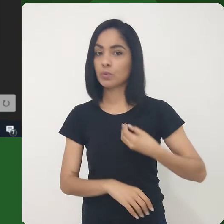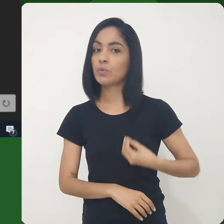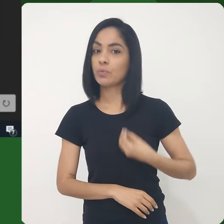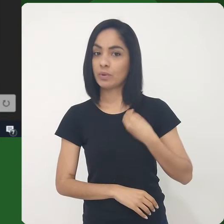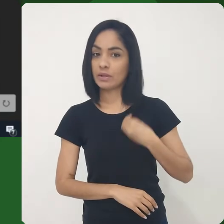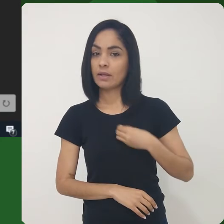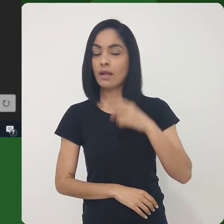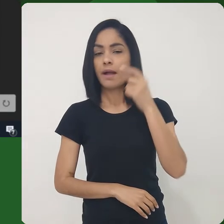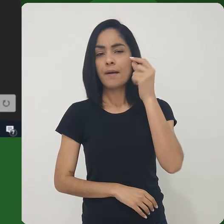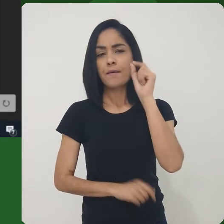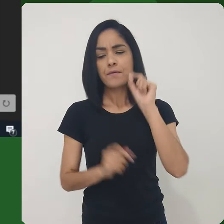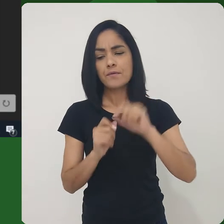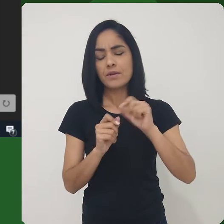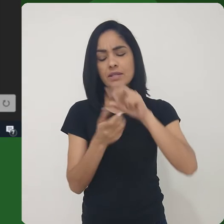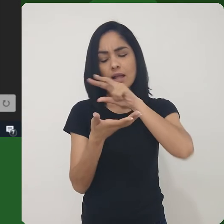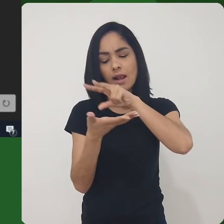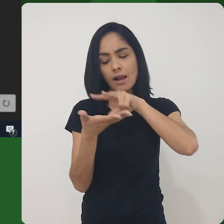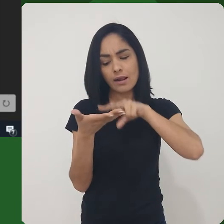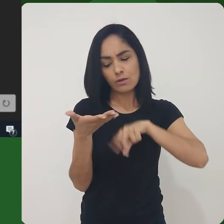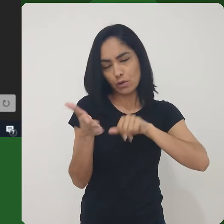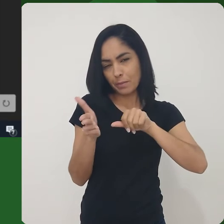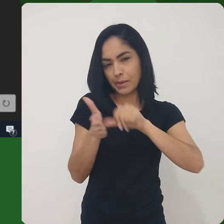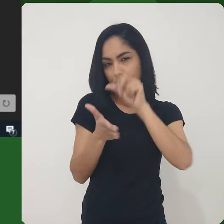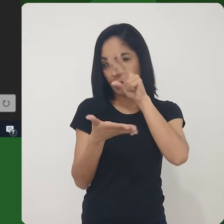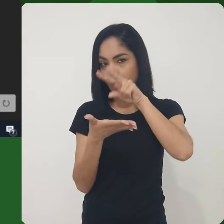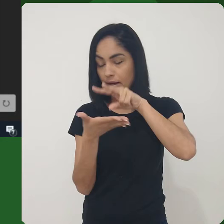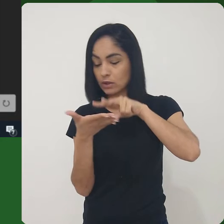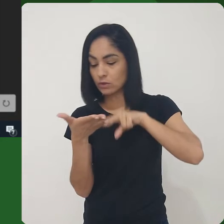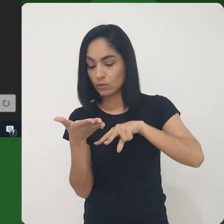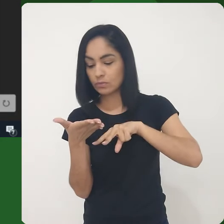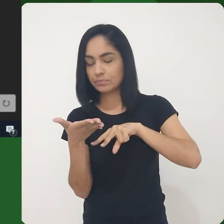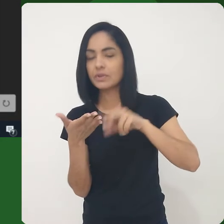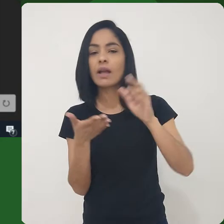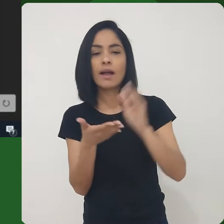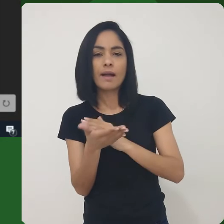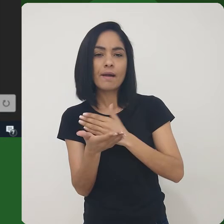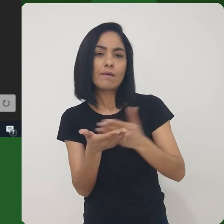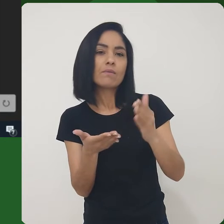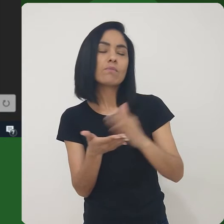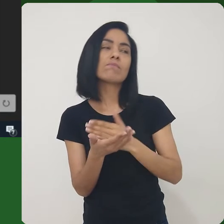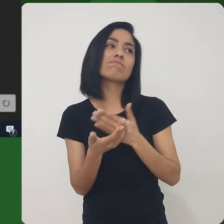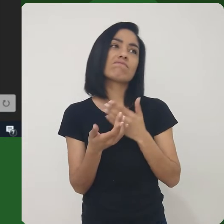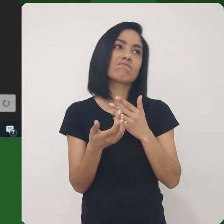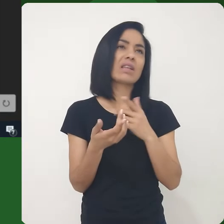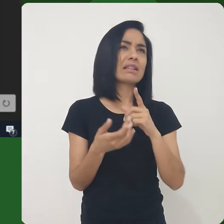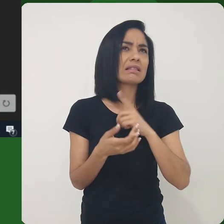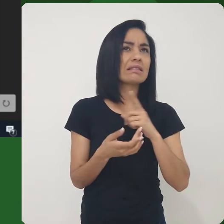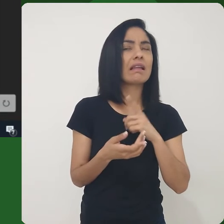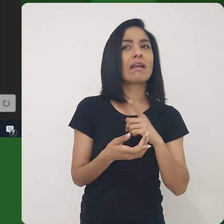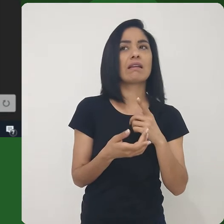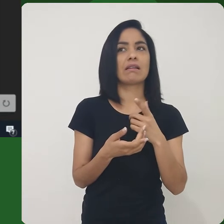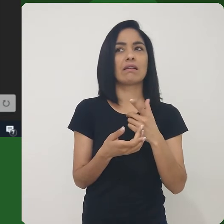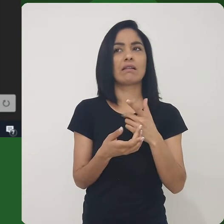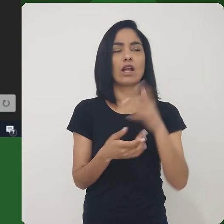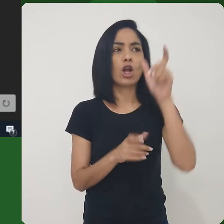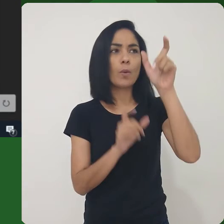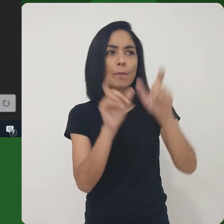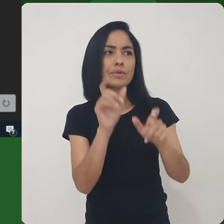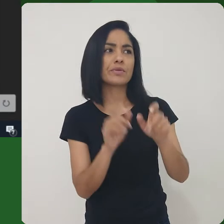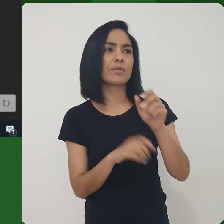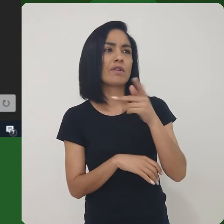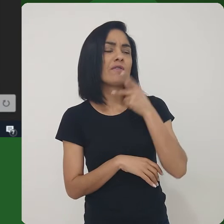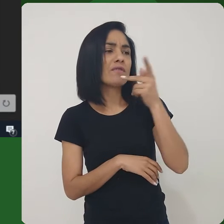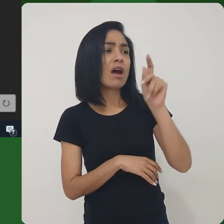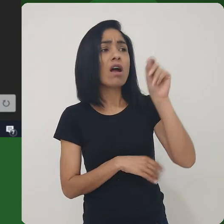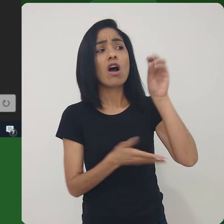estavam presentes, para eles fazerem uma leitura preliminar. Algumas vezes alguns indicam algumas